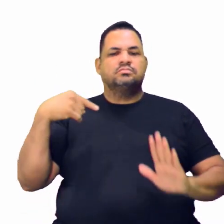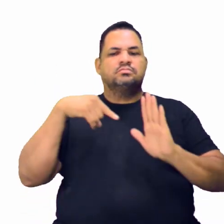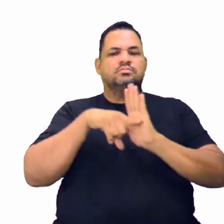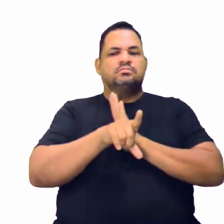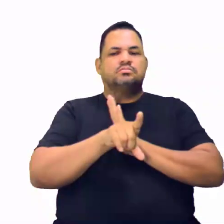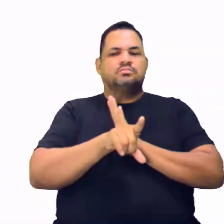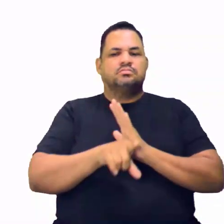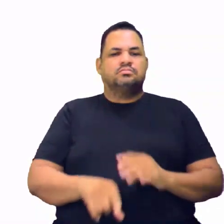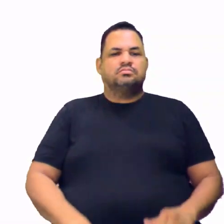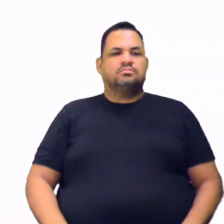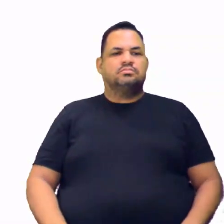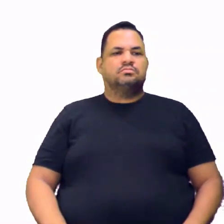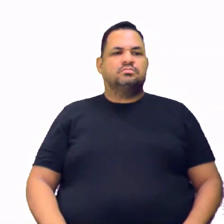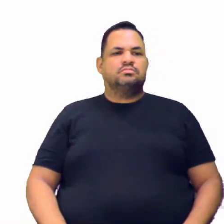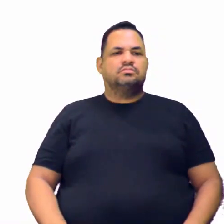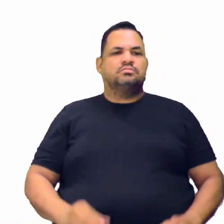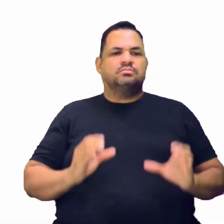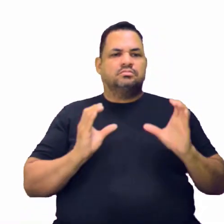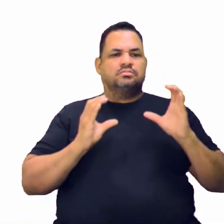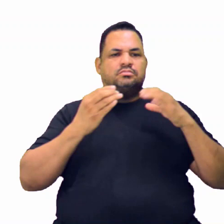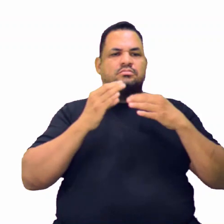comando.